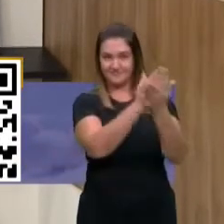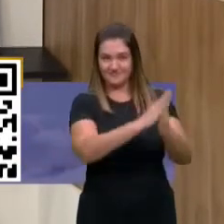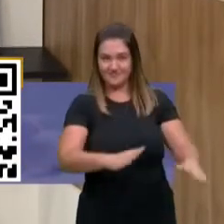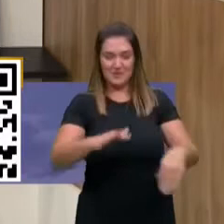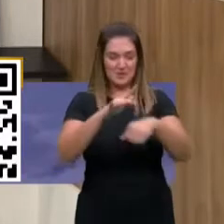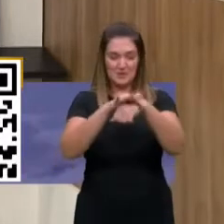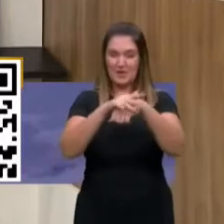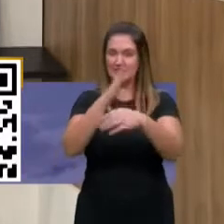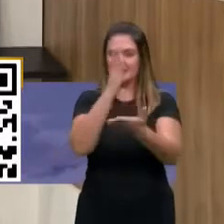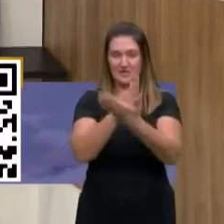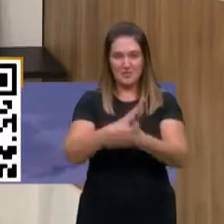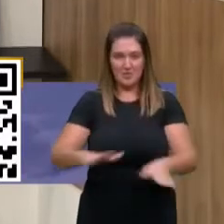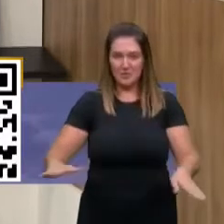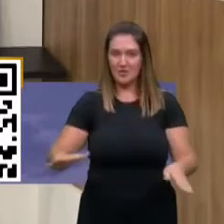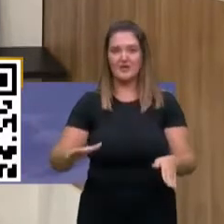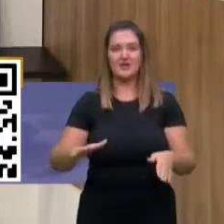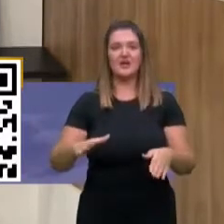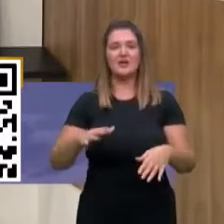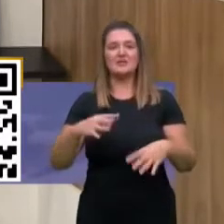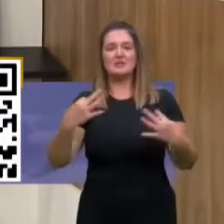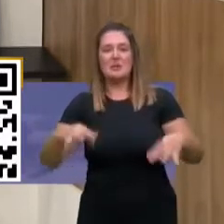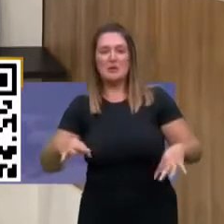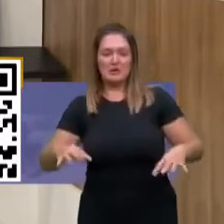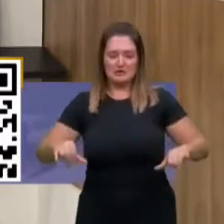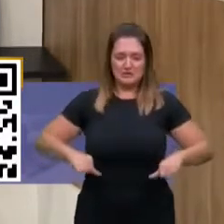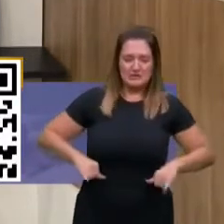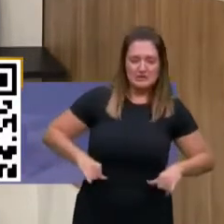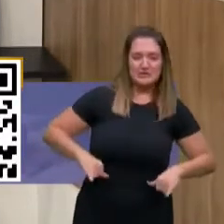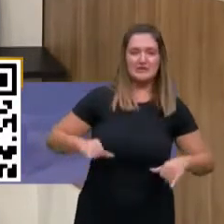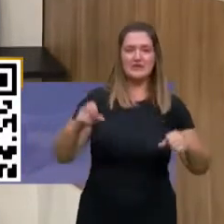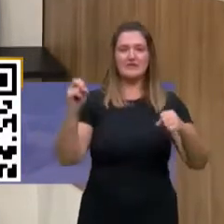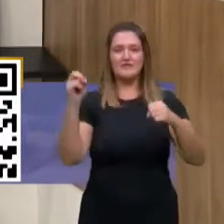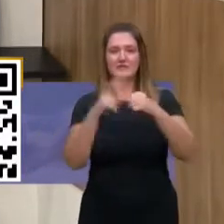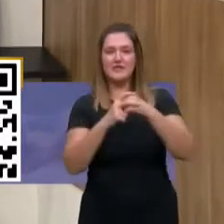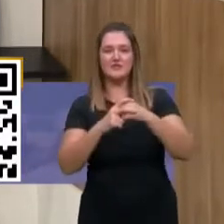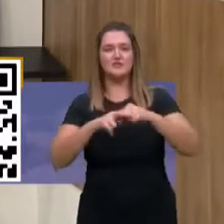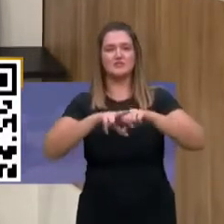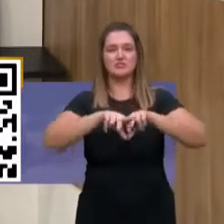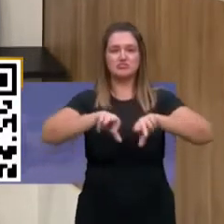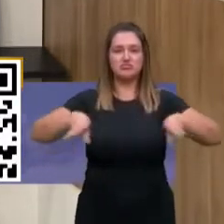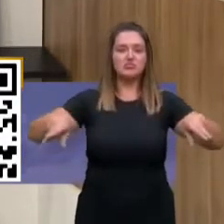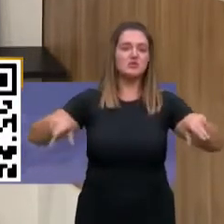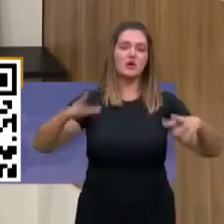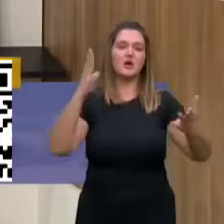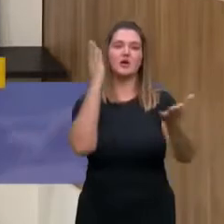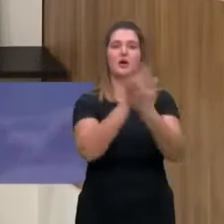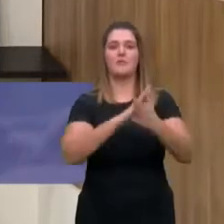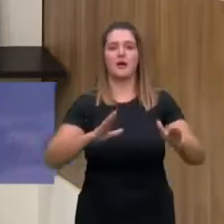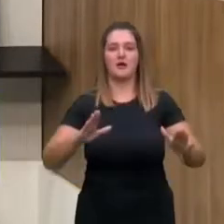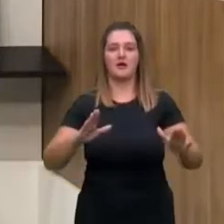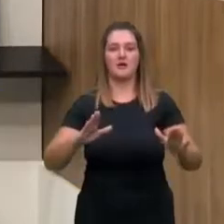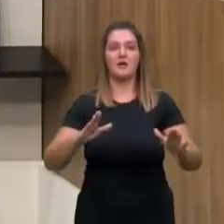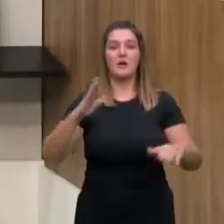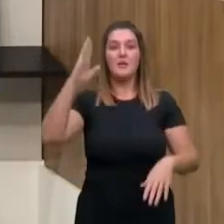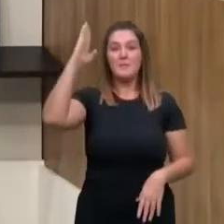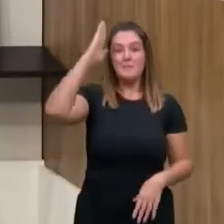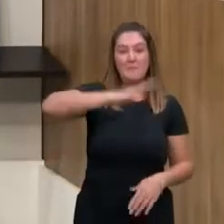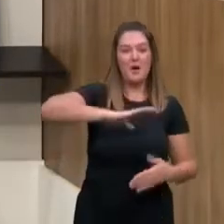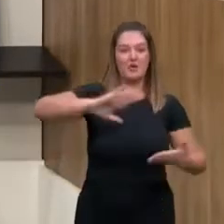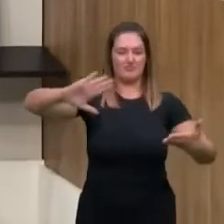nunca mais doença, nunca mais dor, nunca mais vírus, nunca mais nenhum problema que temos agora. O mal